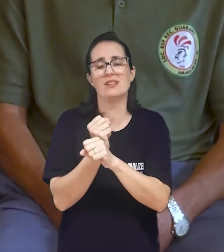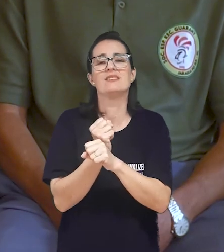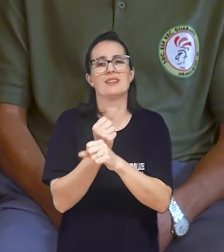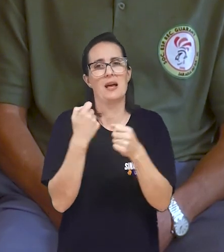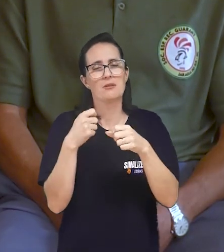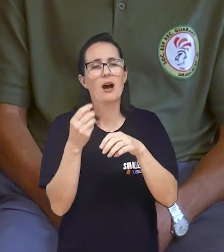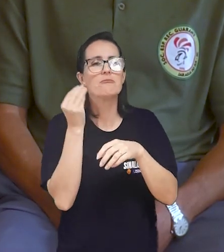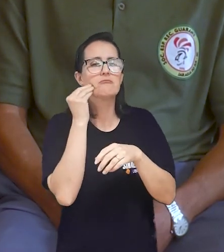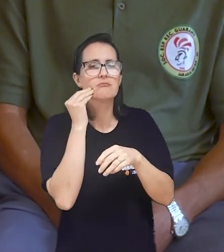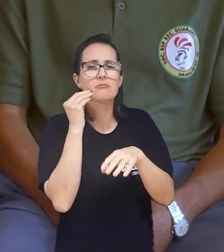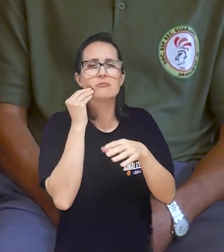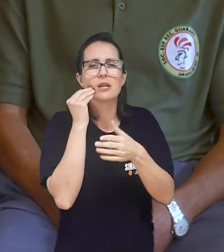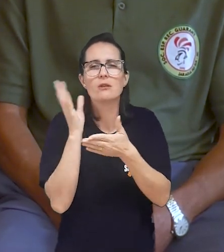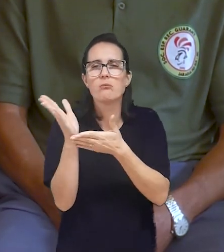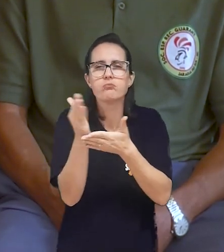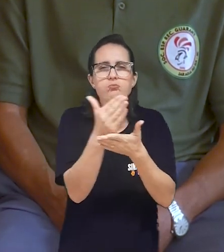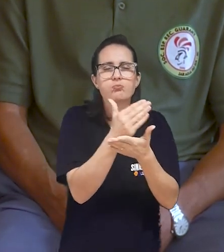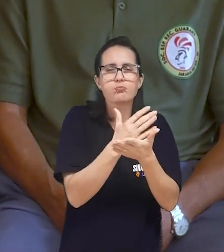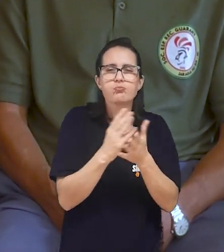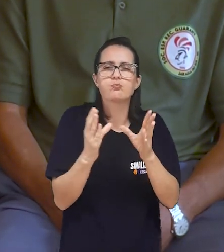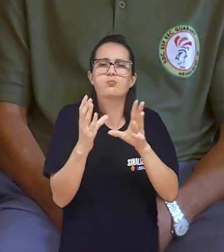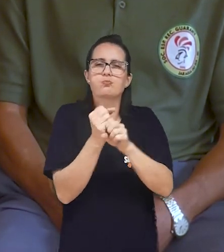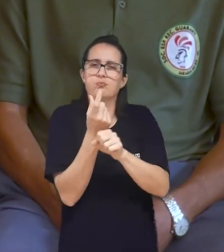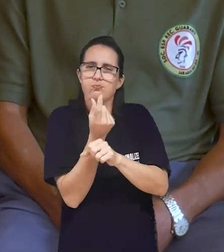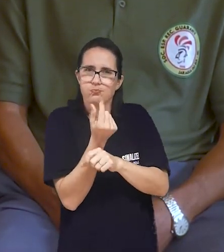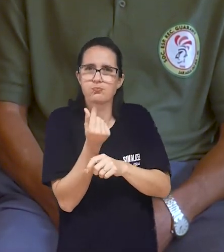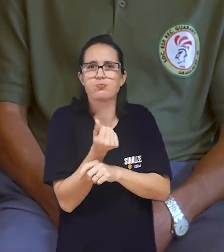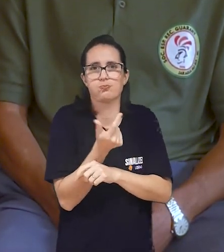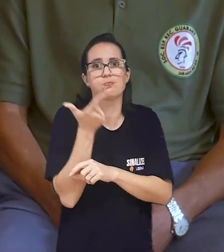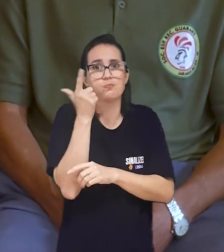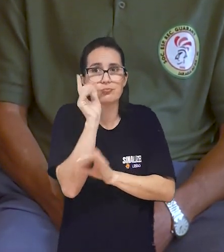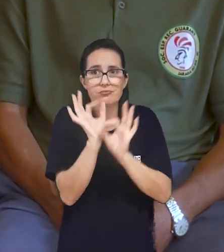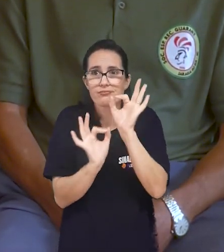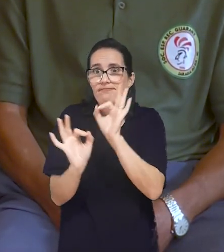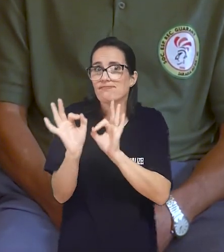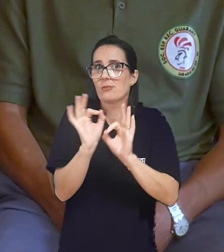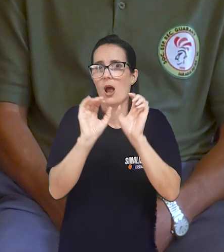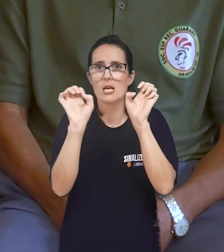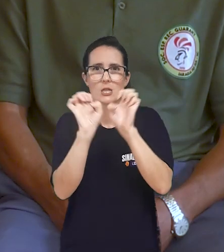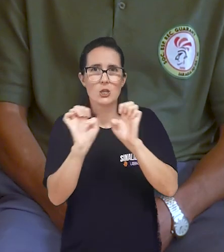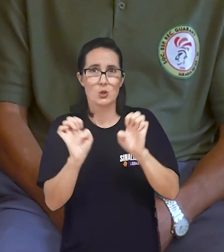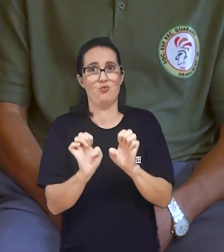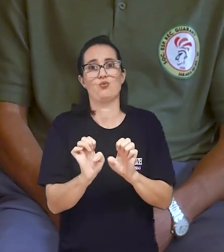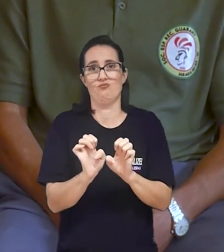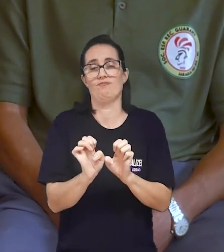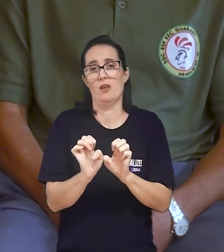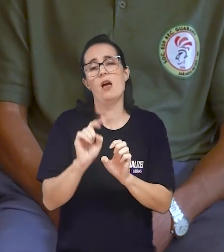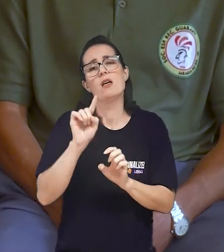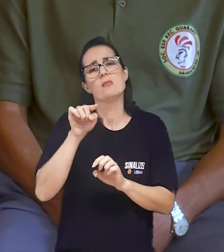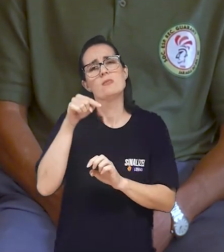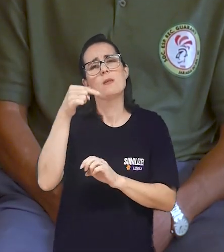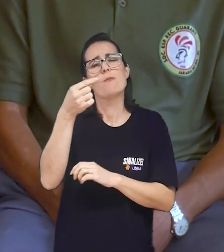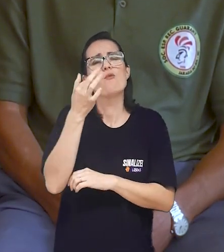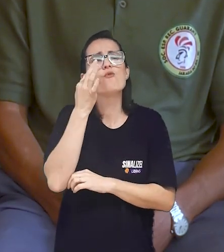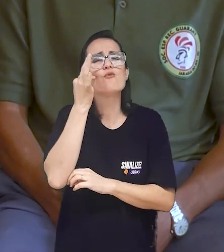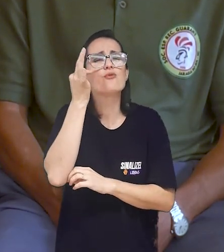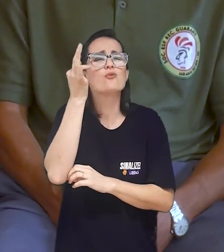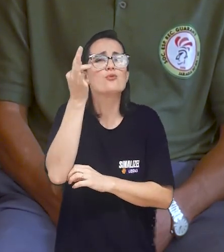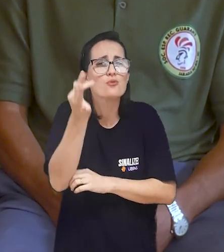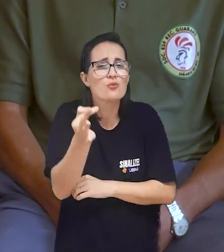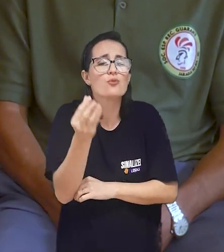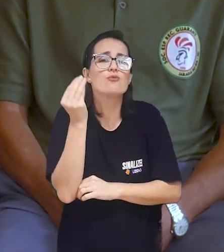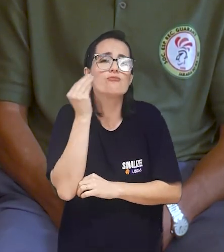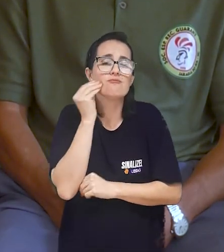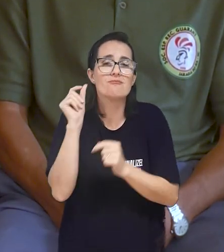estamos atrás ainda de recursos para ver se a gente consegue reformar toda a estrutura existente hoje. E depois, mais para frente,